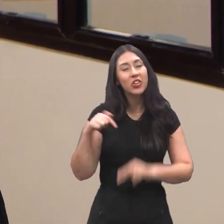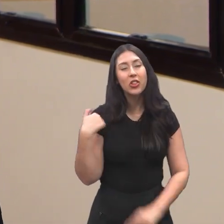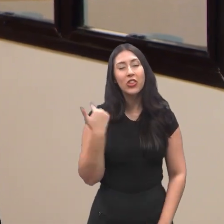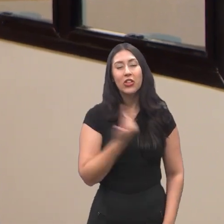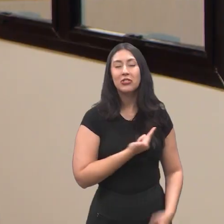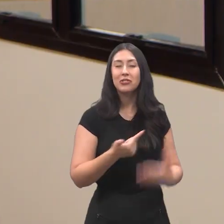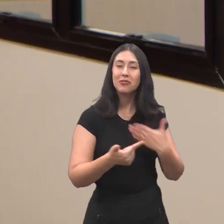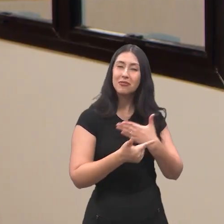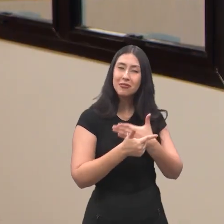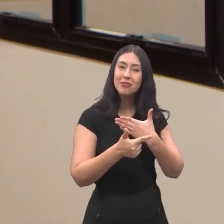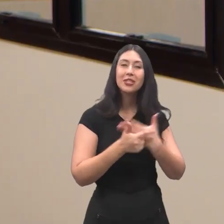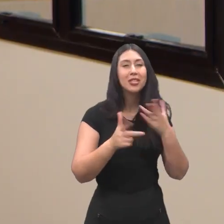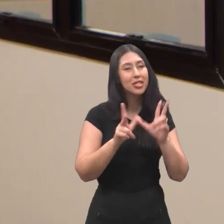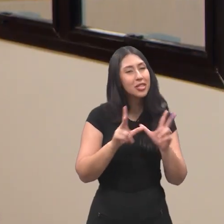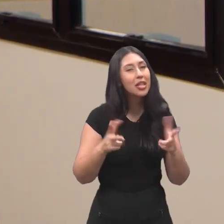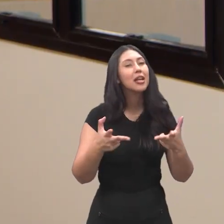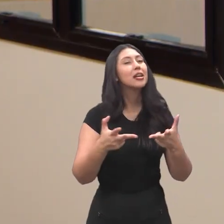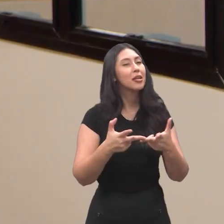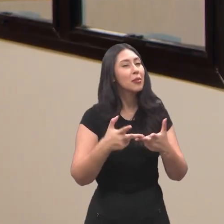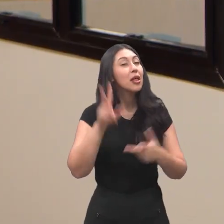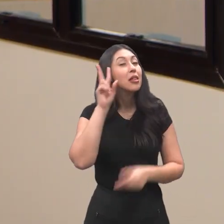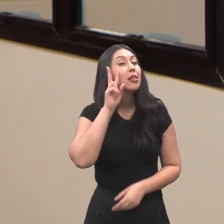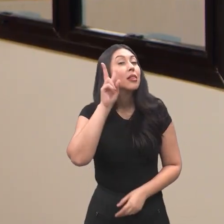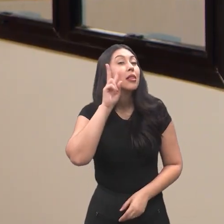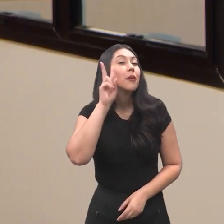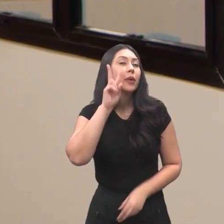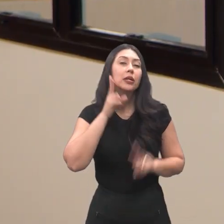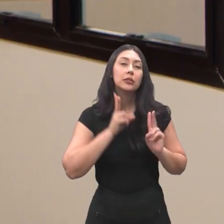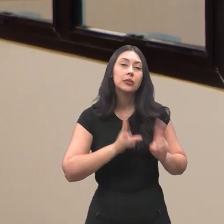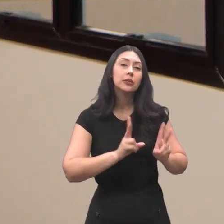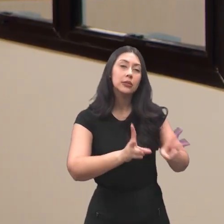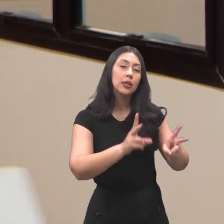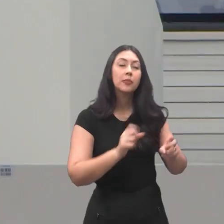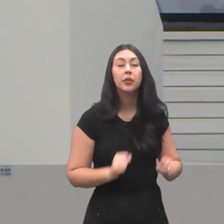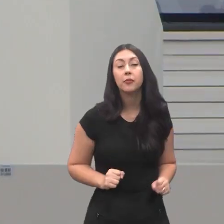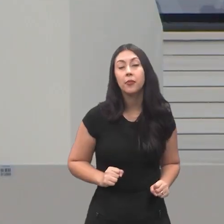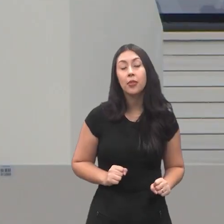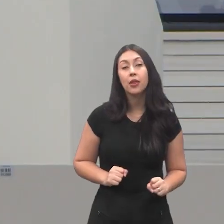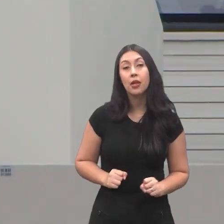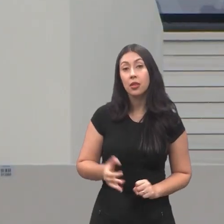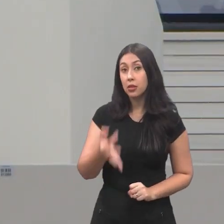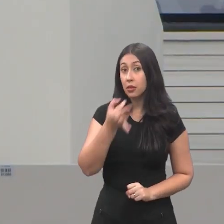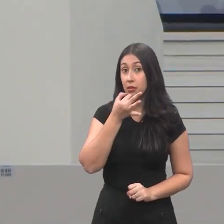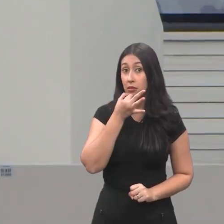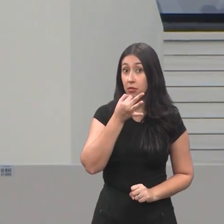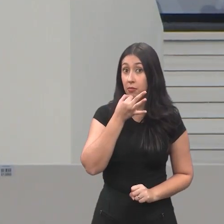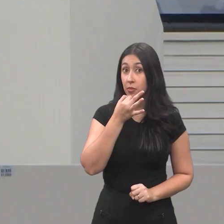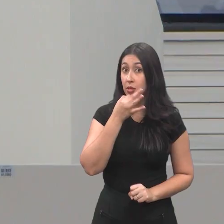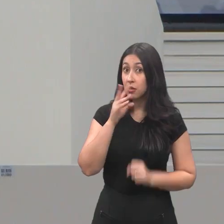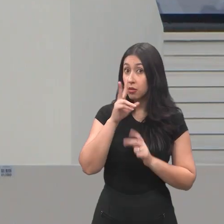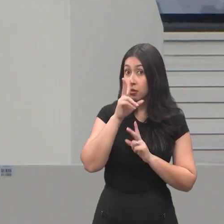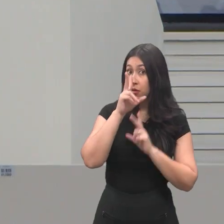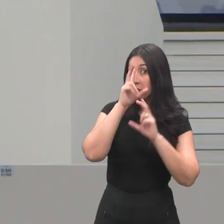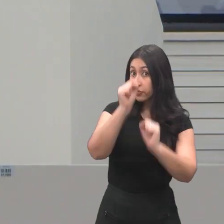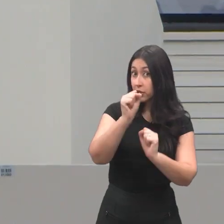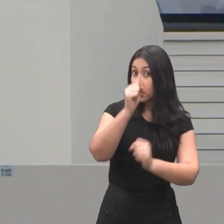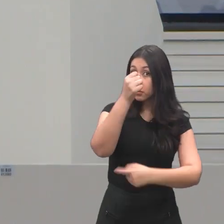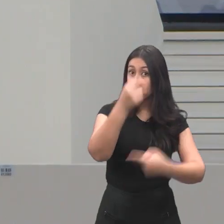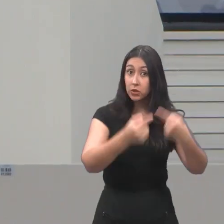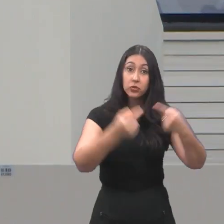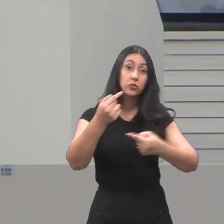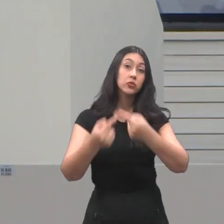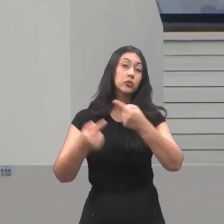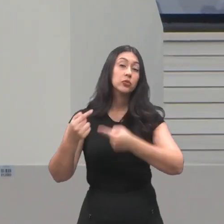que o nosso papel aqui na Câmara é fazer esse resgate histórico sempre. Ainda de acordo com a vereadora, o fortalecimento